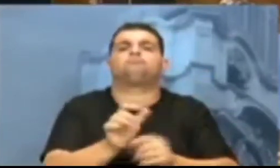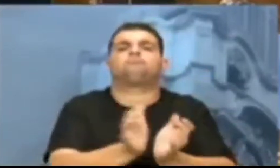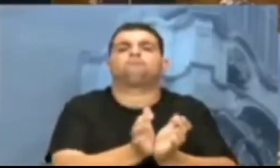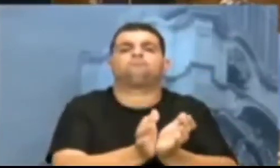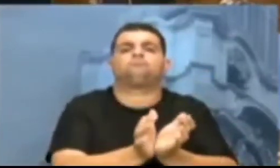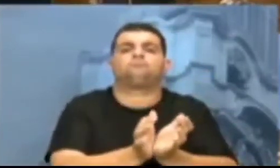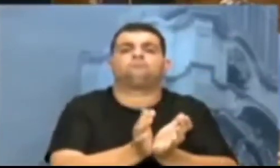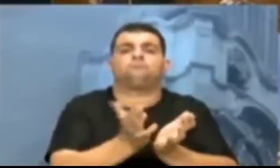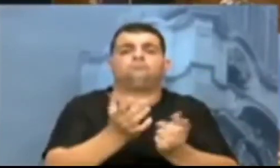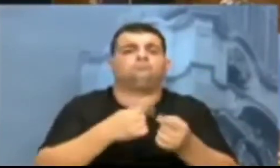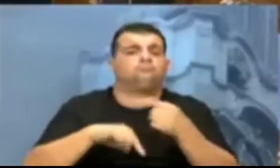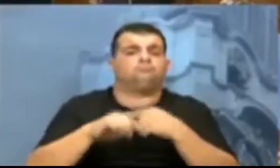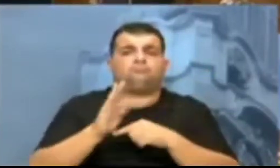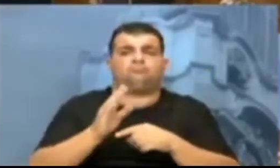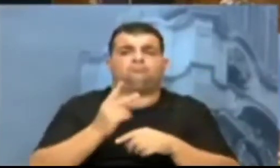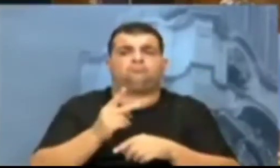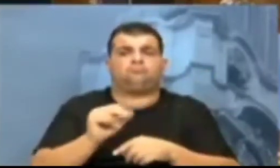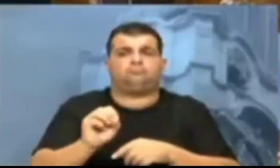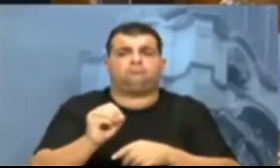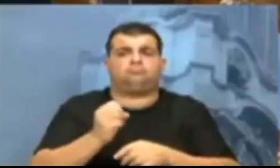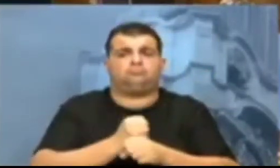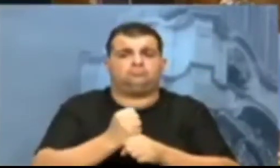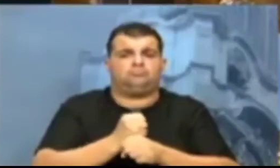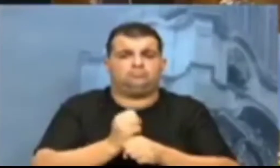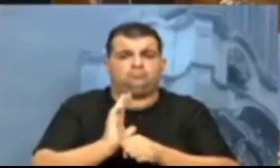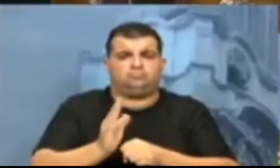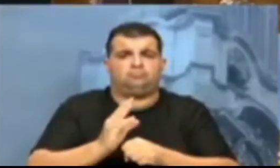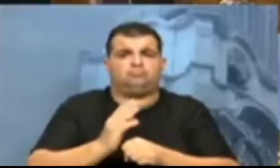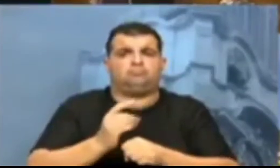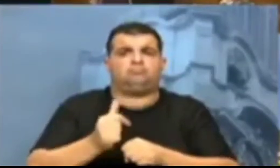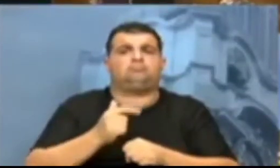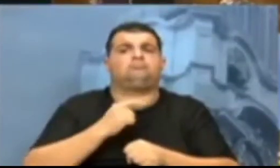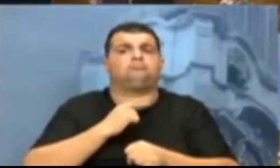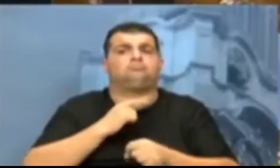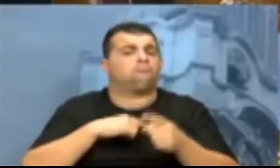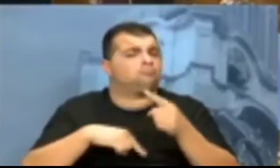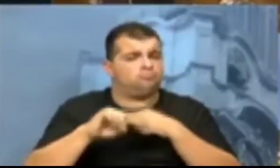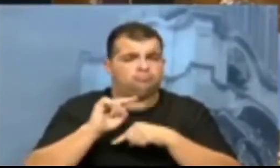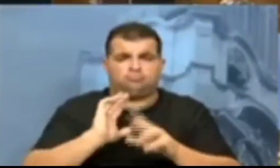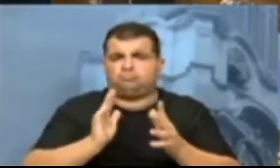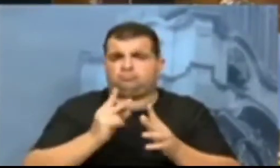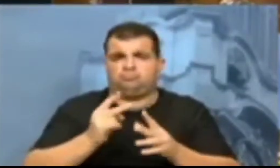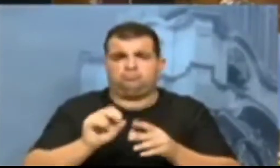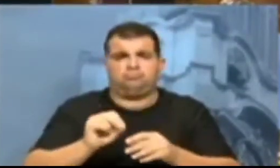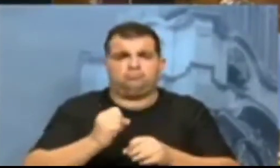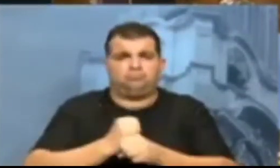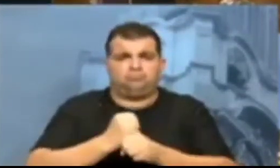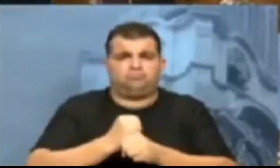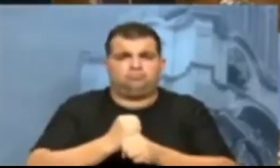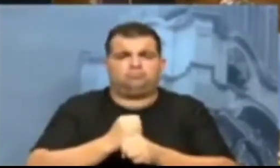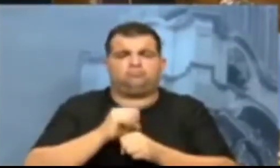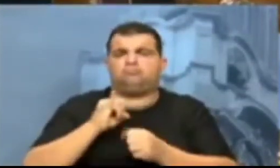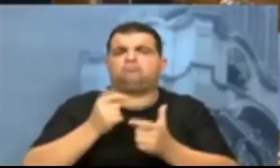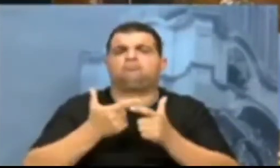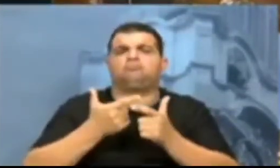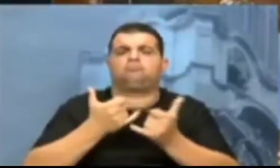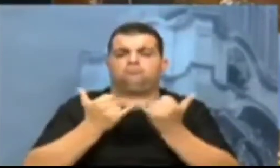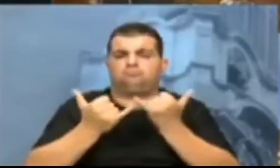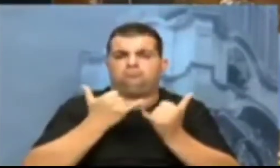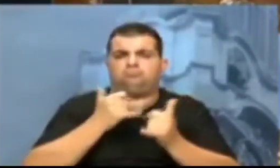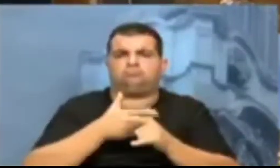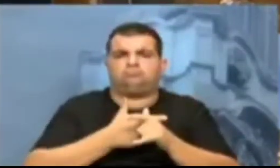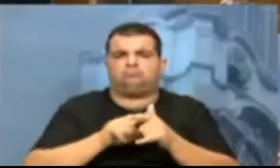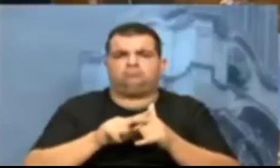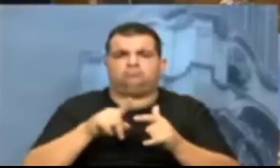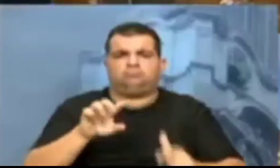que hoje está no poder. Já faz quase 20 anos que estamos com essa administração. E se temos problema, por exemplo, na Procempa, isso